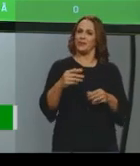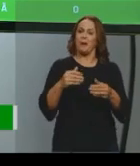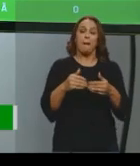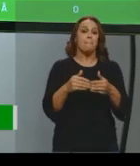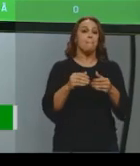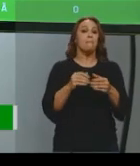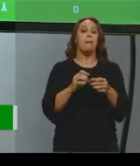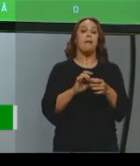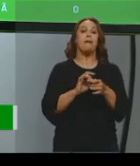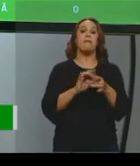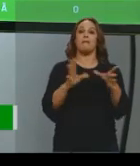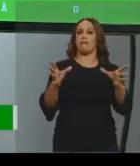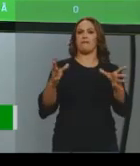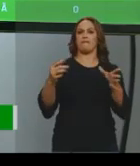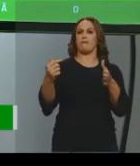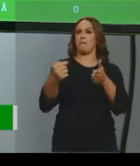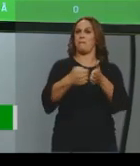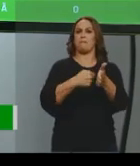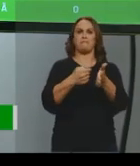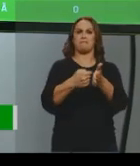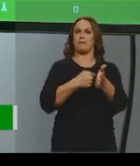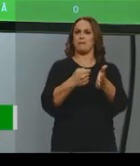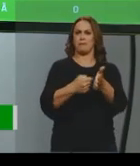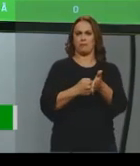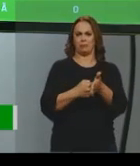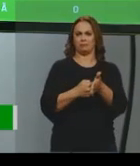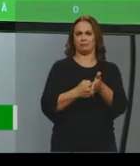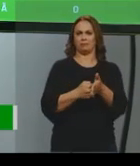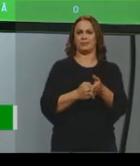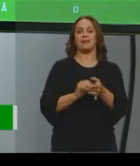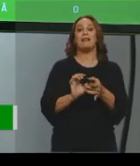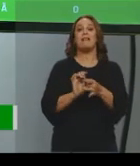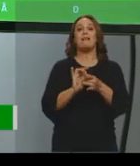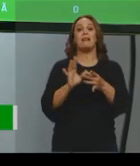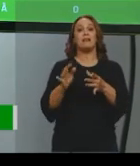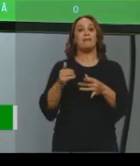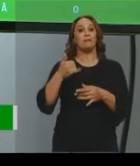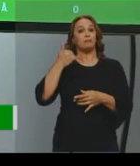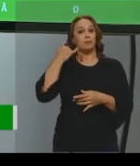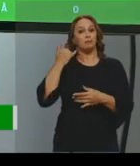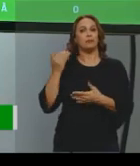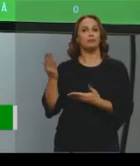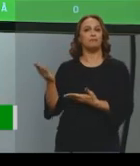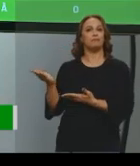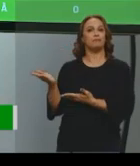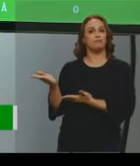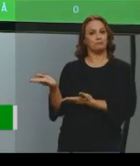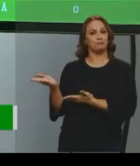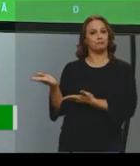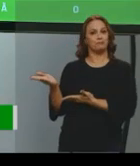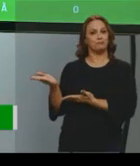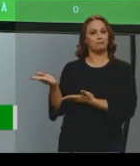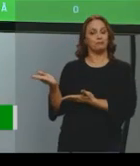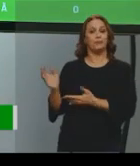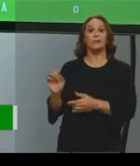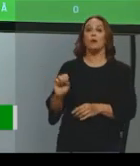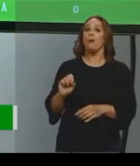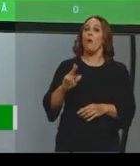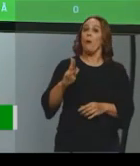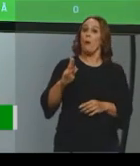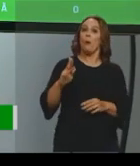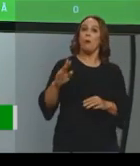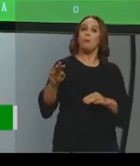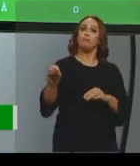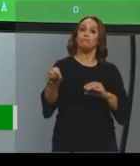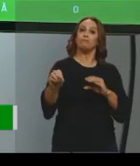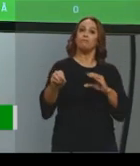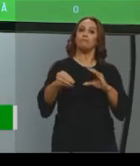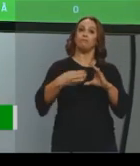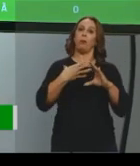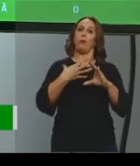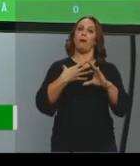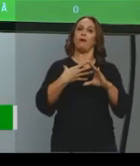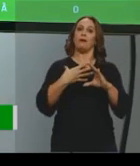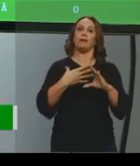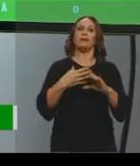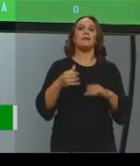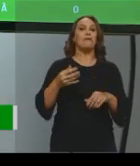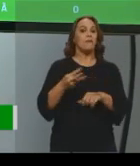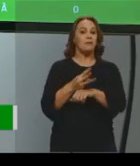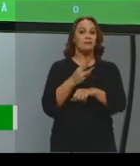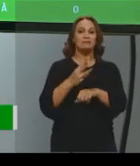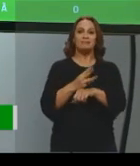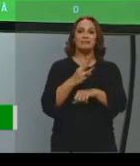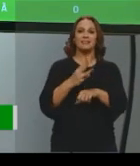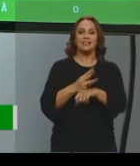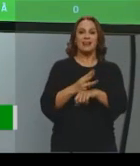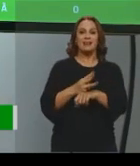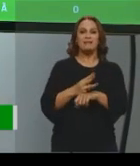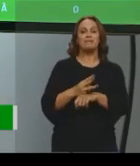no telefone fixo 31 3254 3009 ou enviar uma mensagem para o nosso WhatsApp no número